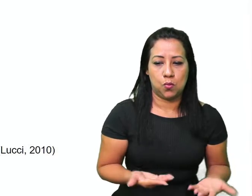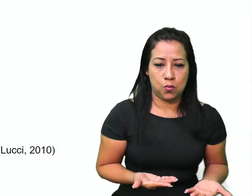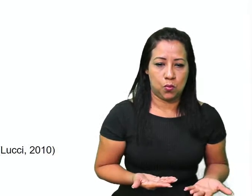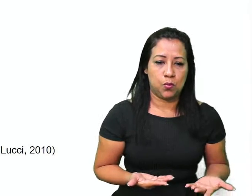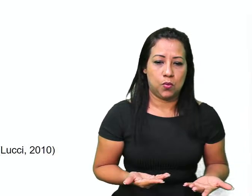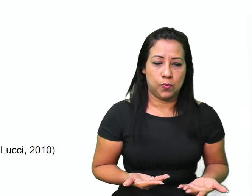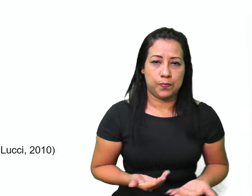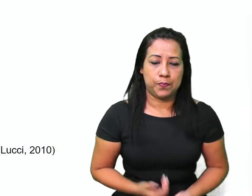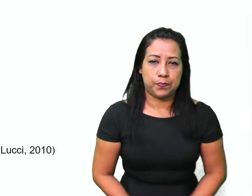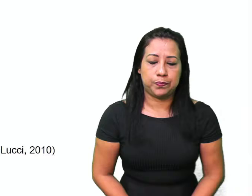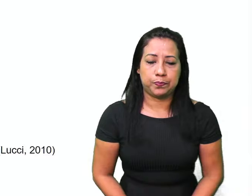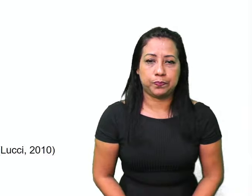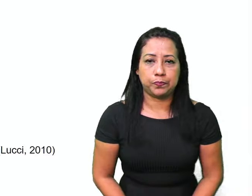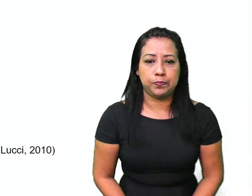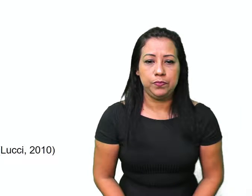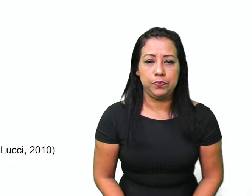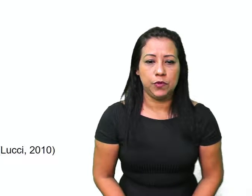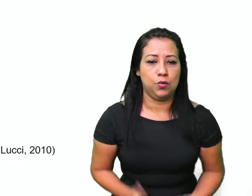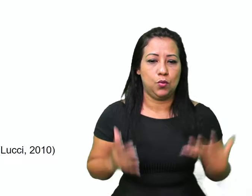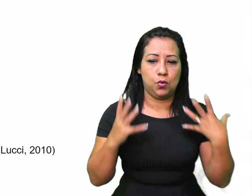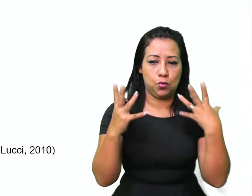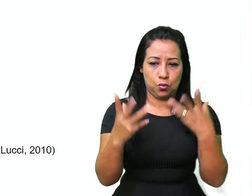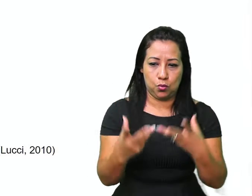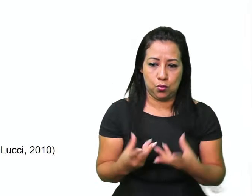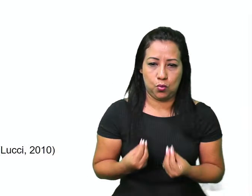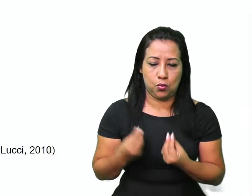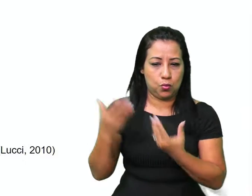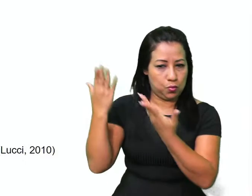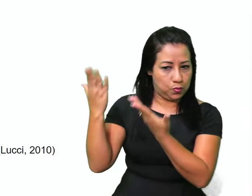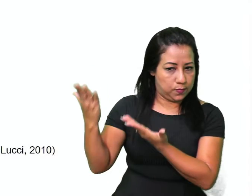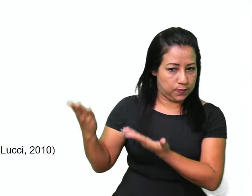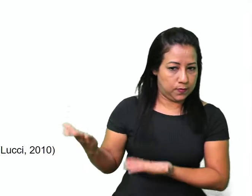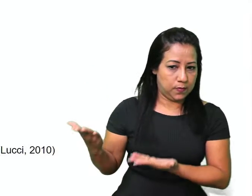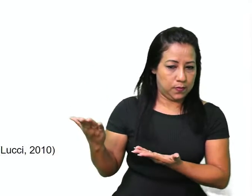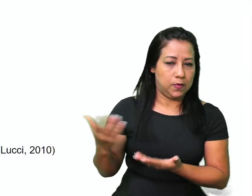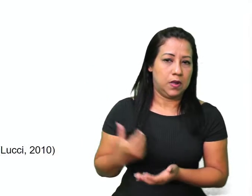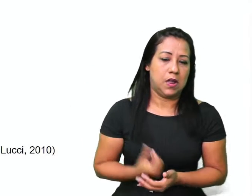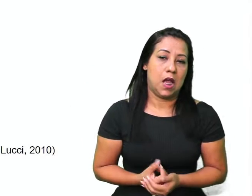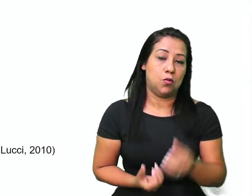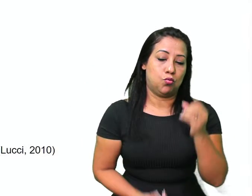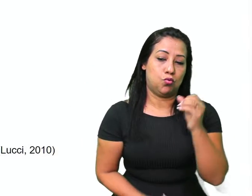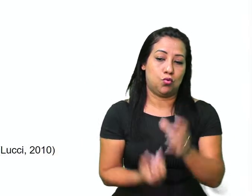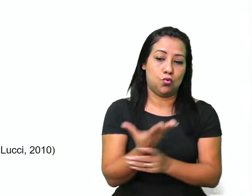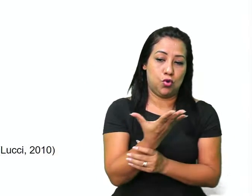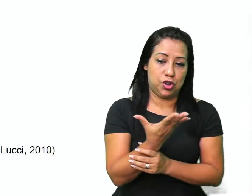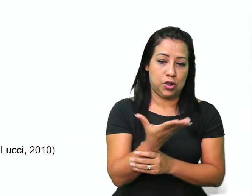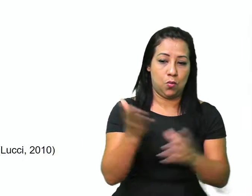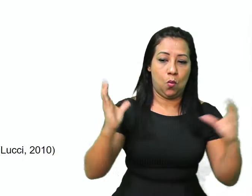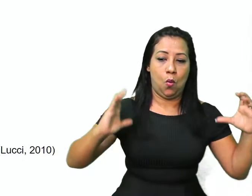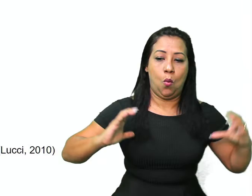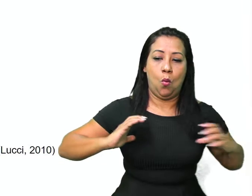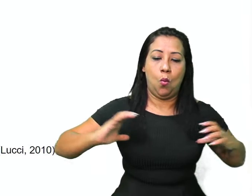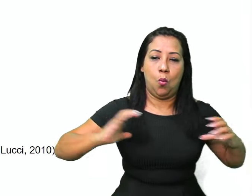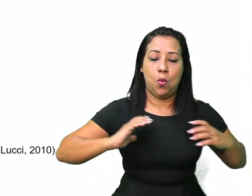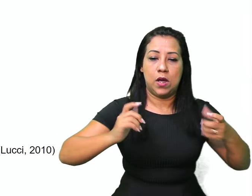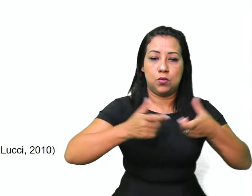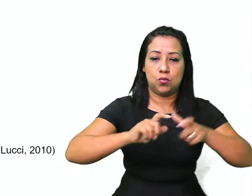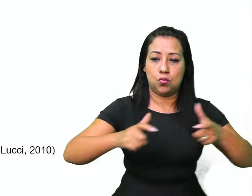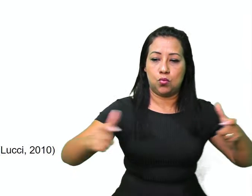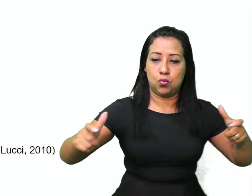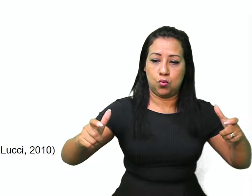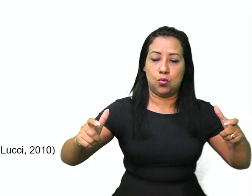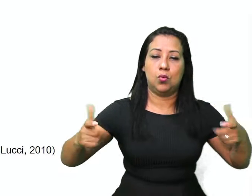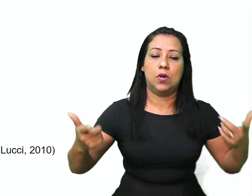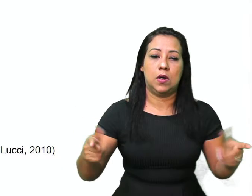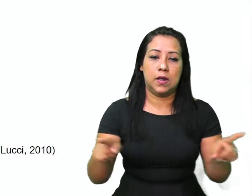atividade produtiva. Isso vai trazer um processo de expansão da cidade que recebe o nome de